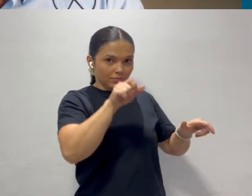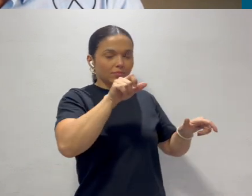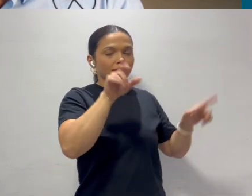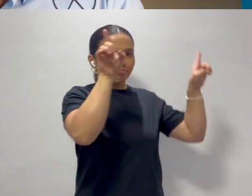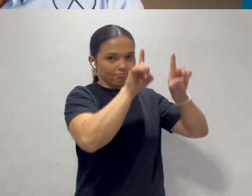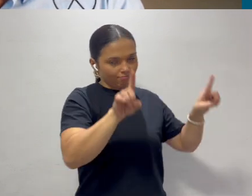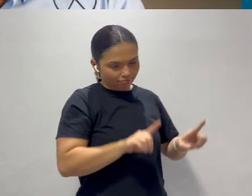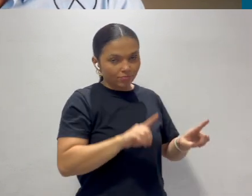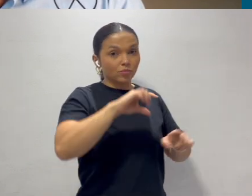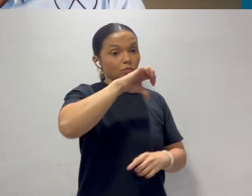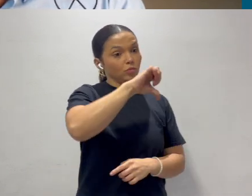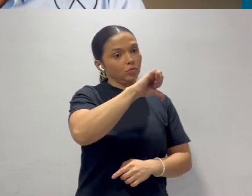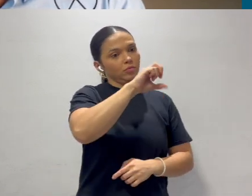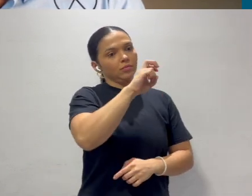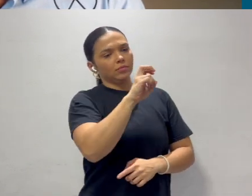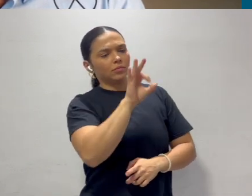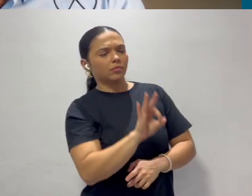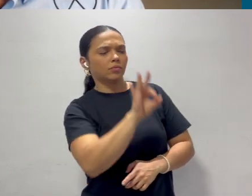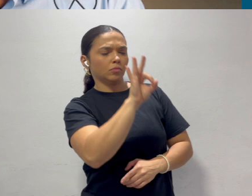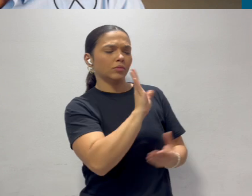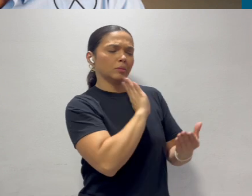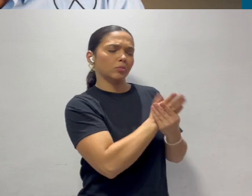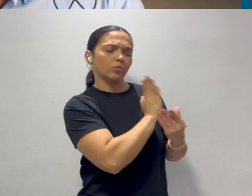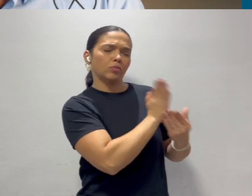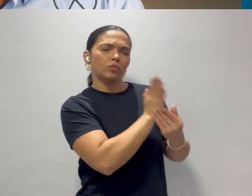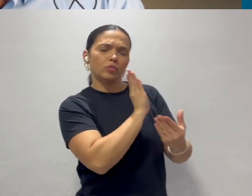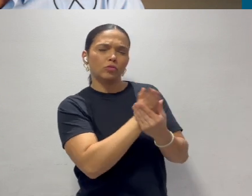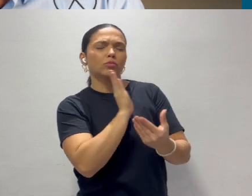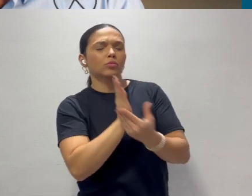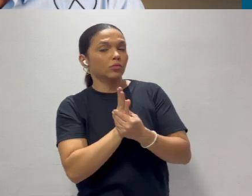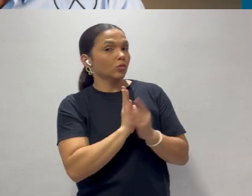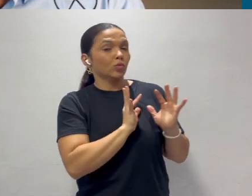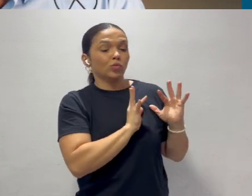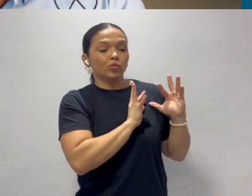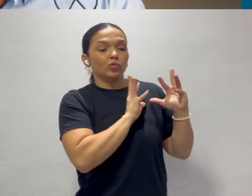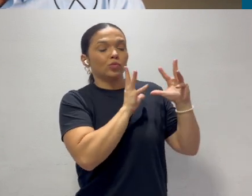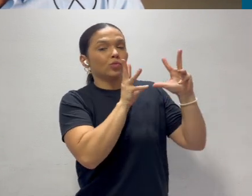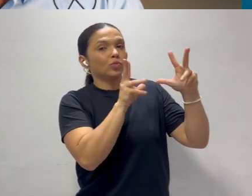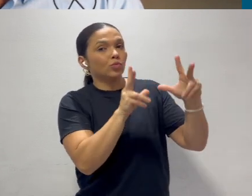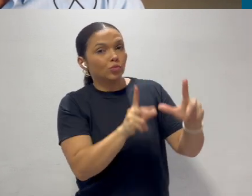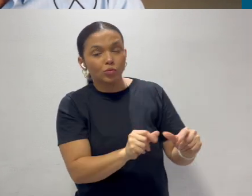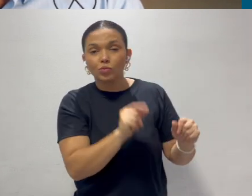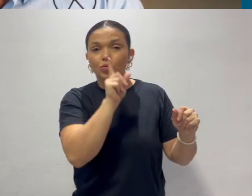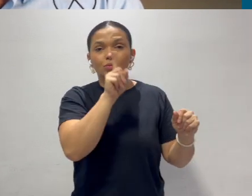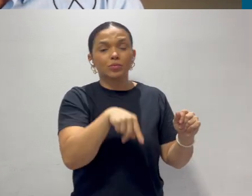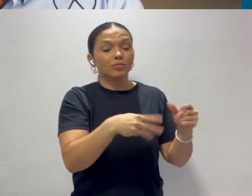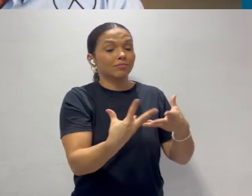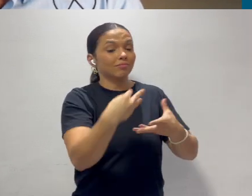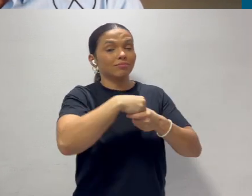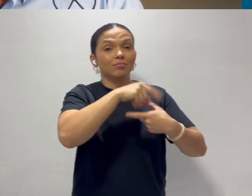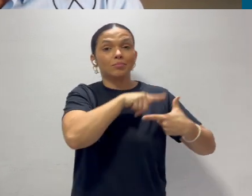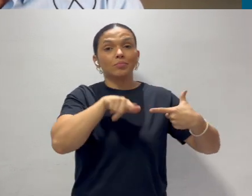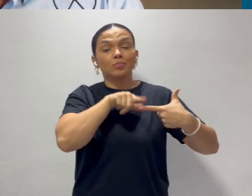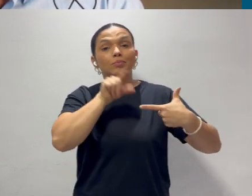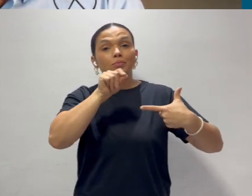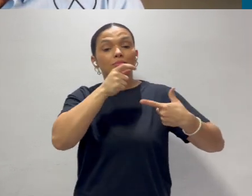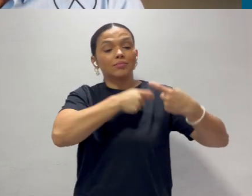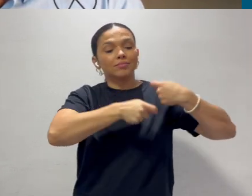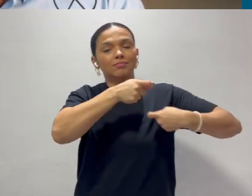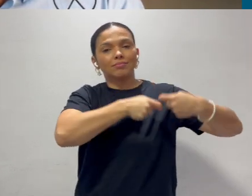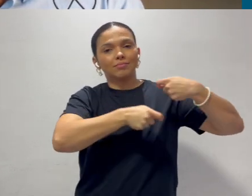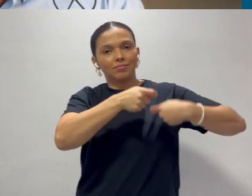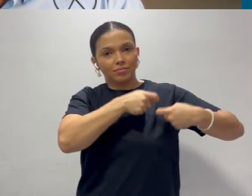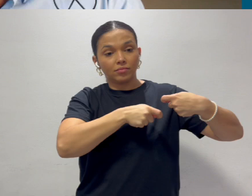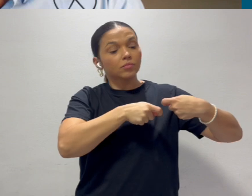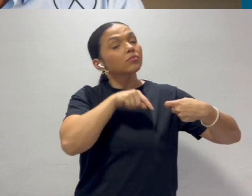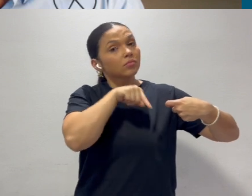basicamente, 95% dos nossos casos, Abraão, é uma coisa muito interessante, que são todos casos no administrativo.